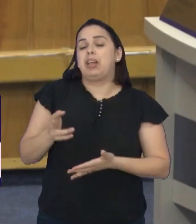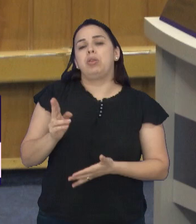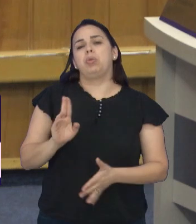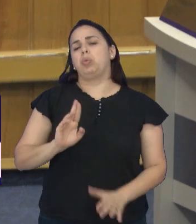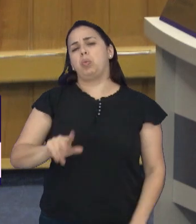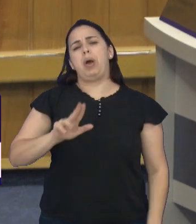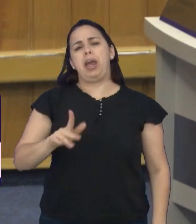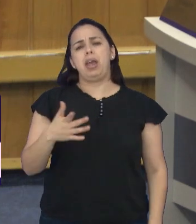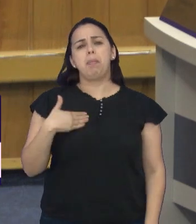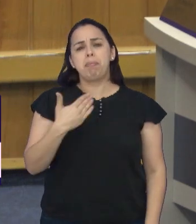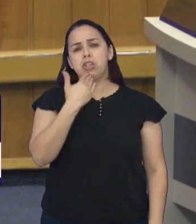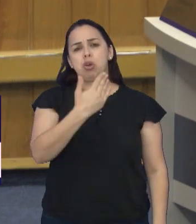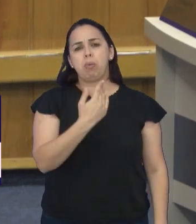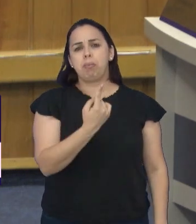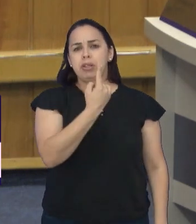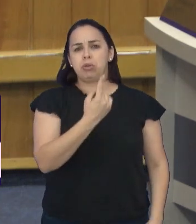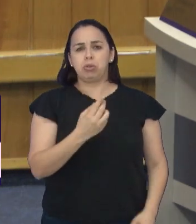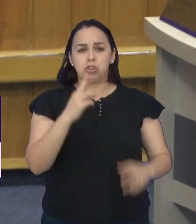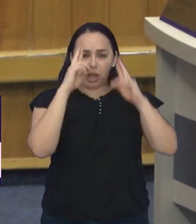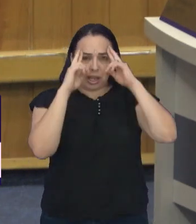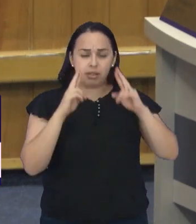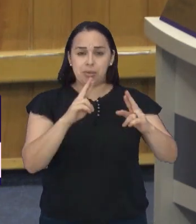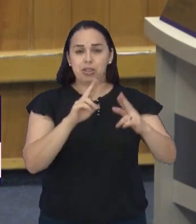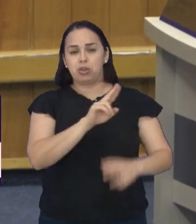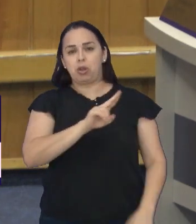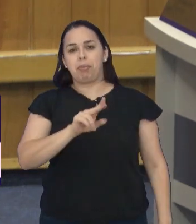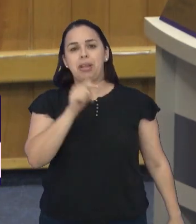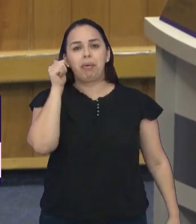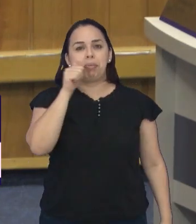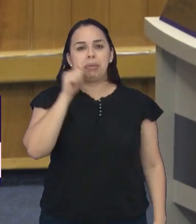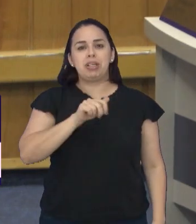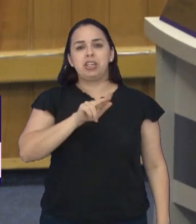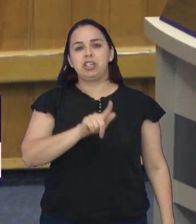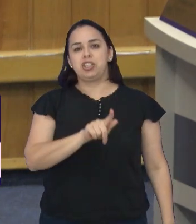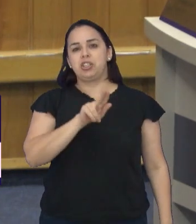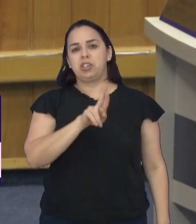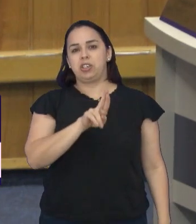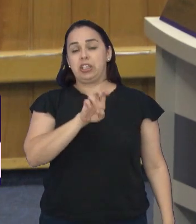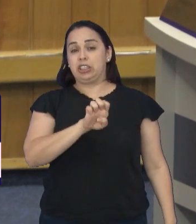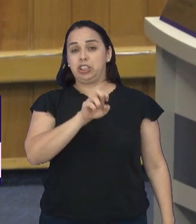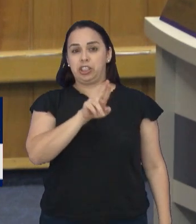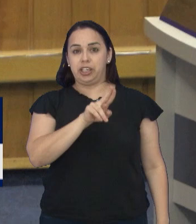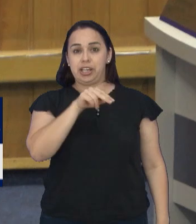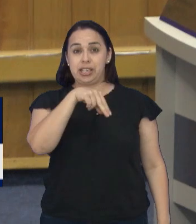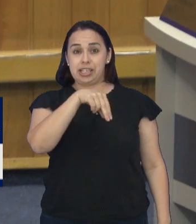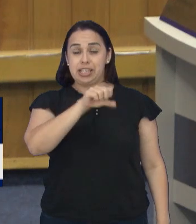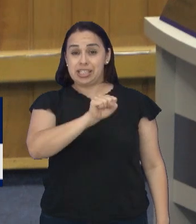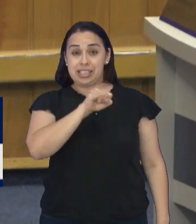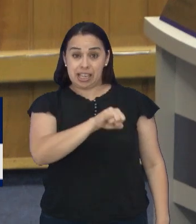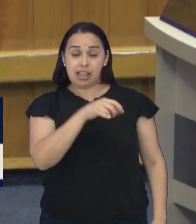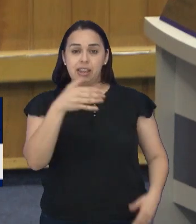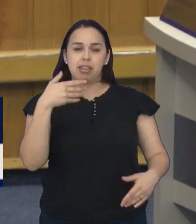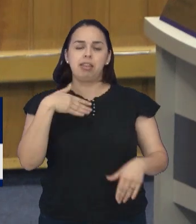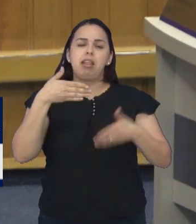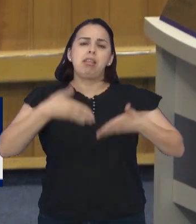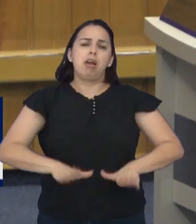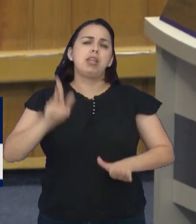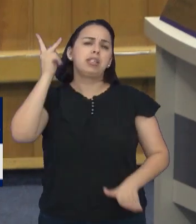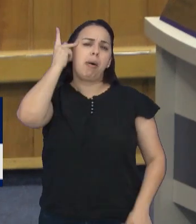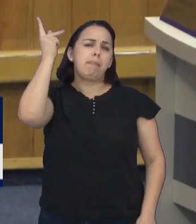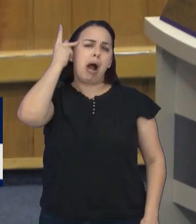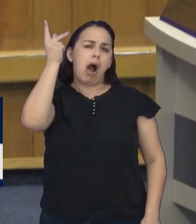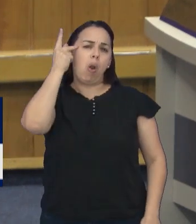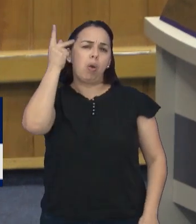minuto de silêncio para a dona Gessir Trench Silveira dos Reis, nascida em Avaré, São Paulo, que faleceu domingo